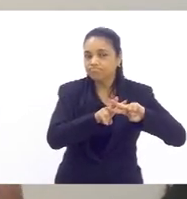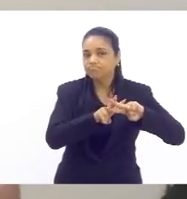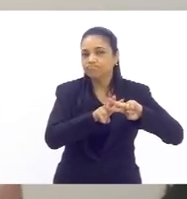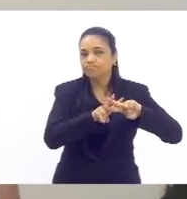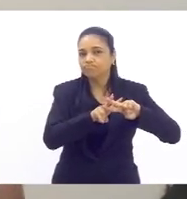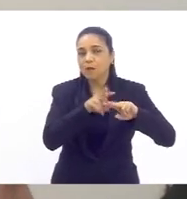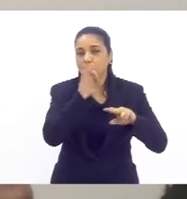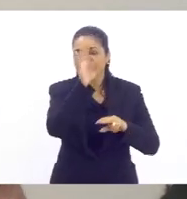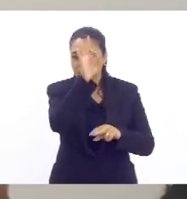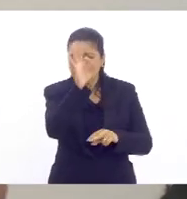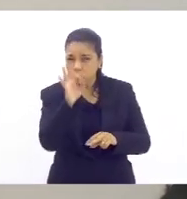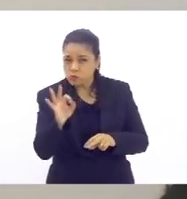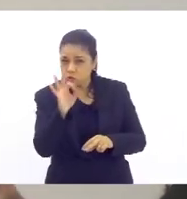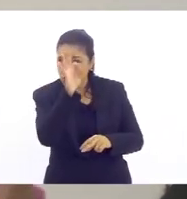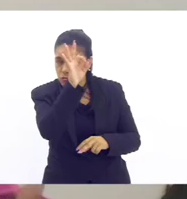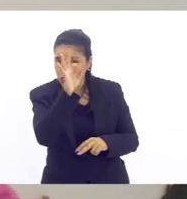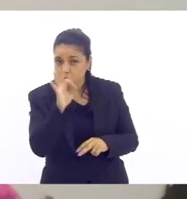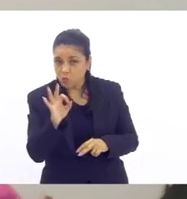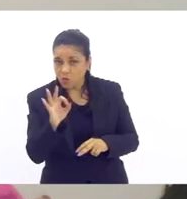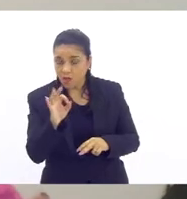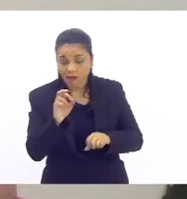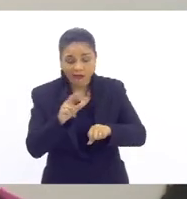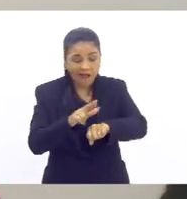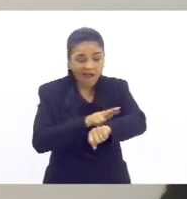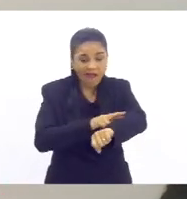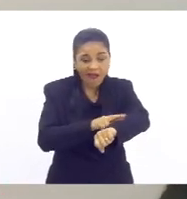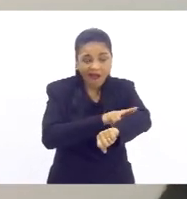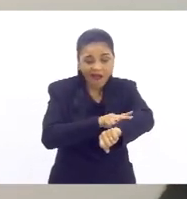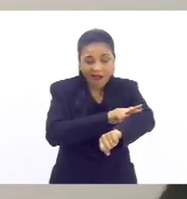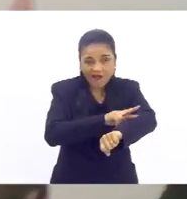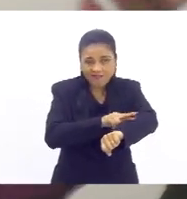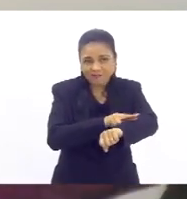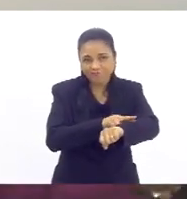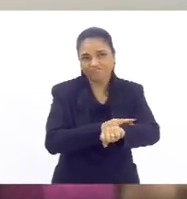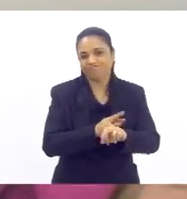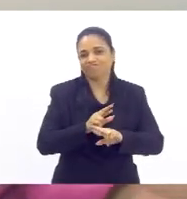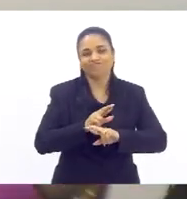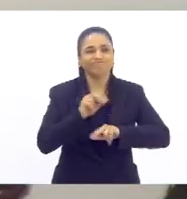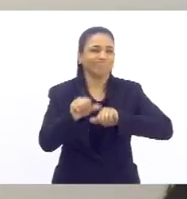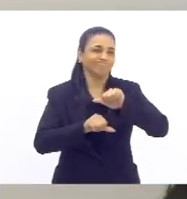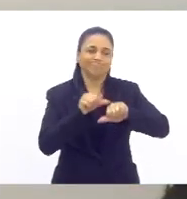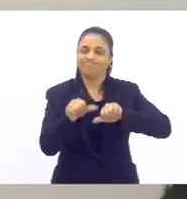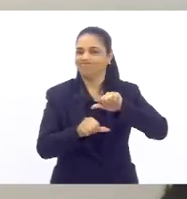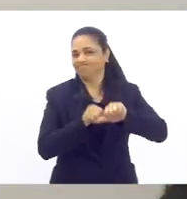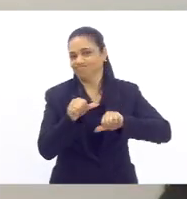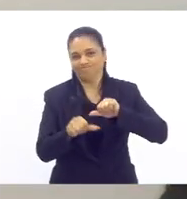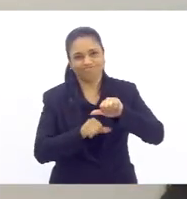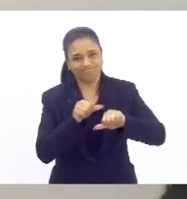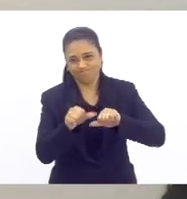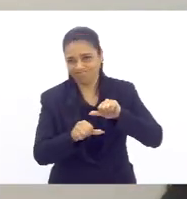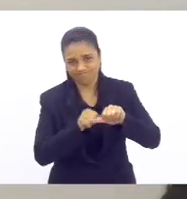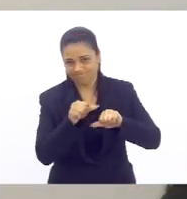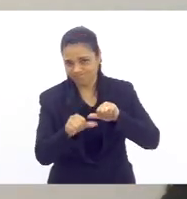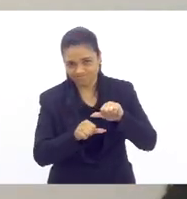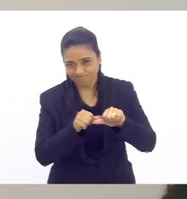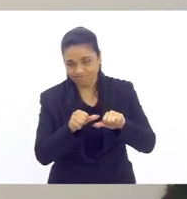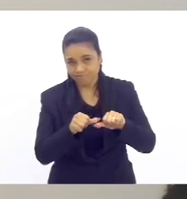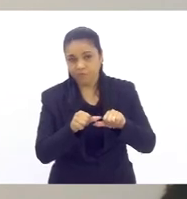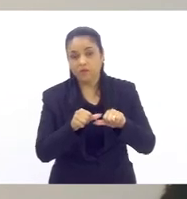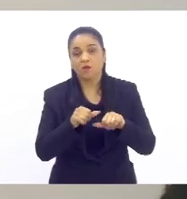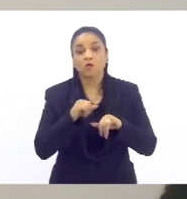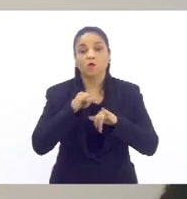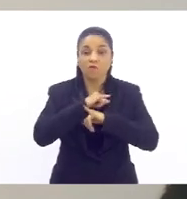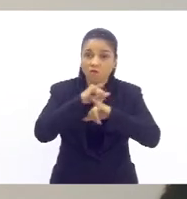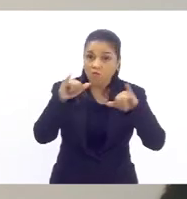No que diz respeito ao quesito raça ele não muda em cada não tem grandes alterações o que eu lhe digo é